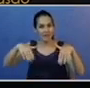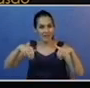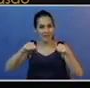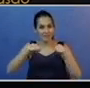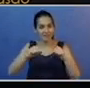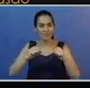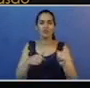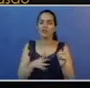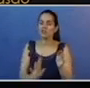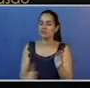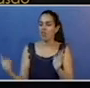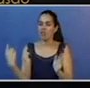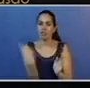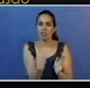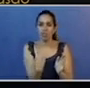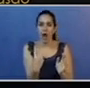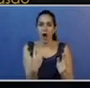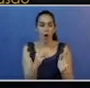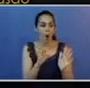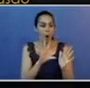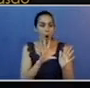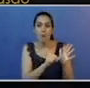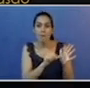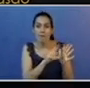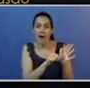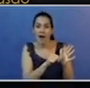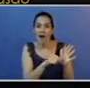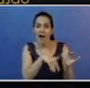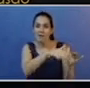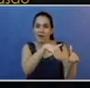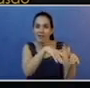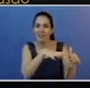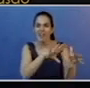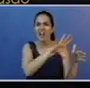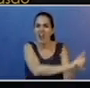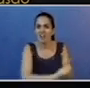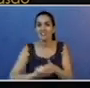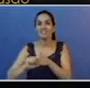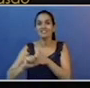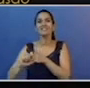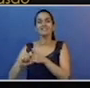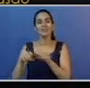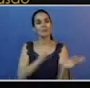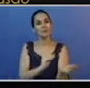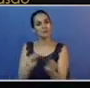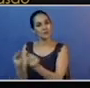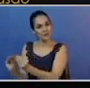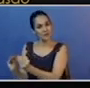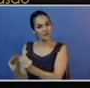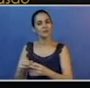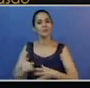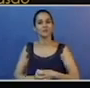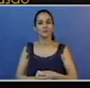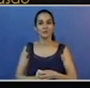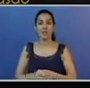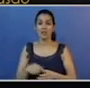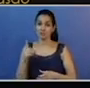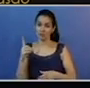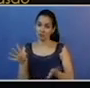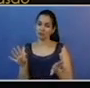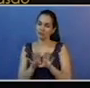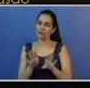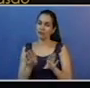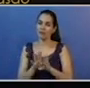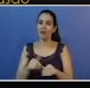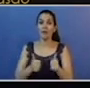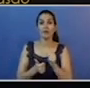você tem que entrar dentro do campo do adversário, roubar uma bandeira, né, no caso, um objeto, e trazer de volta para o seu campo. Então, ele também é